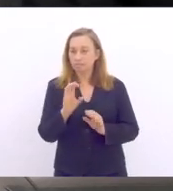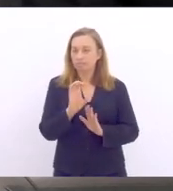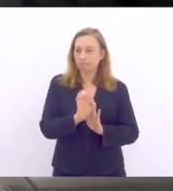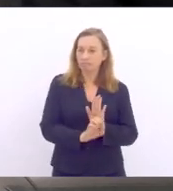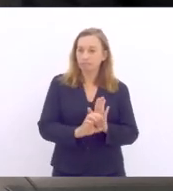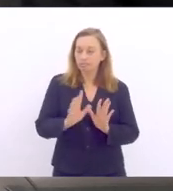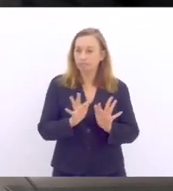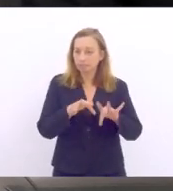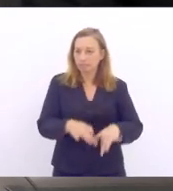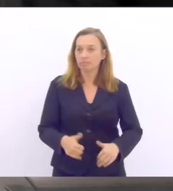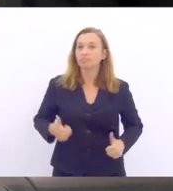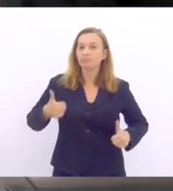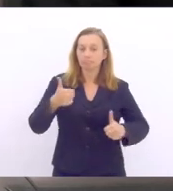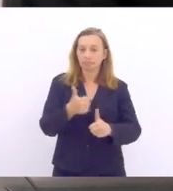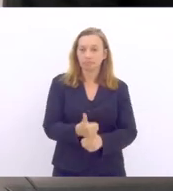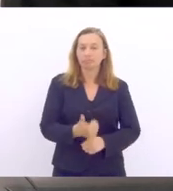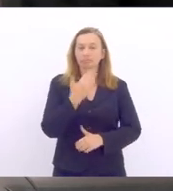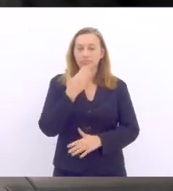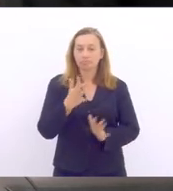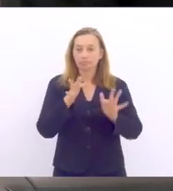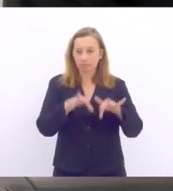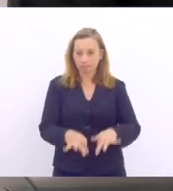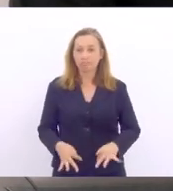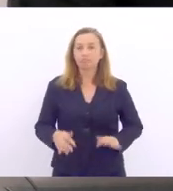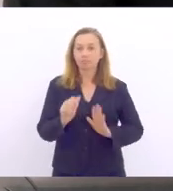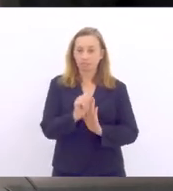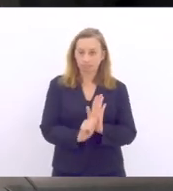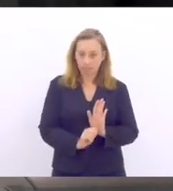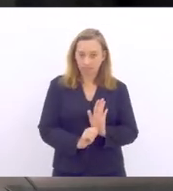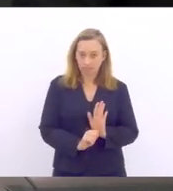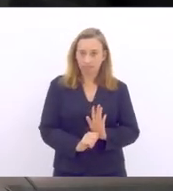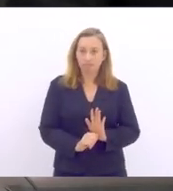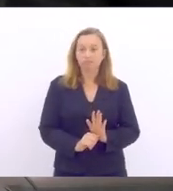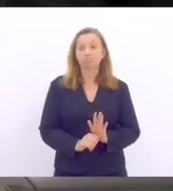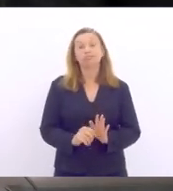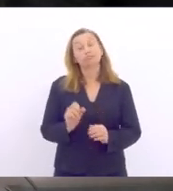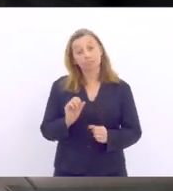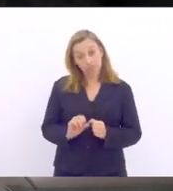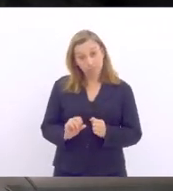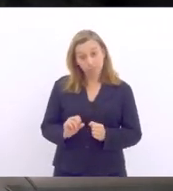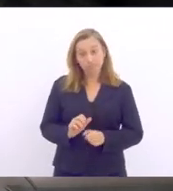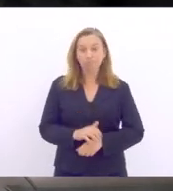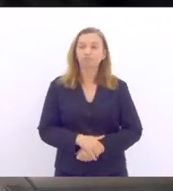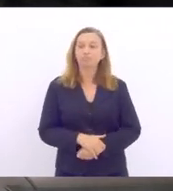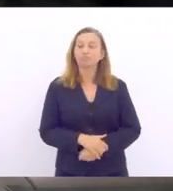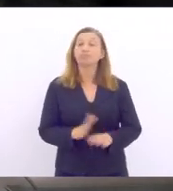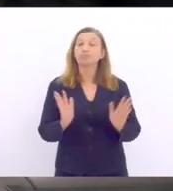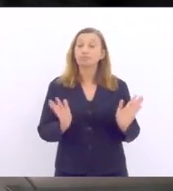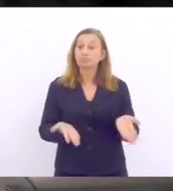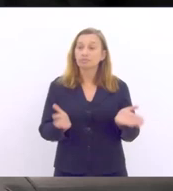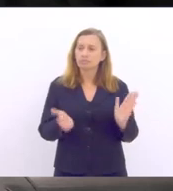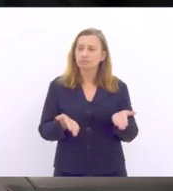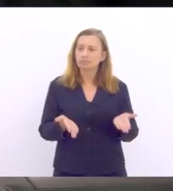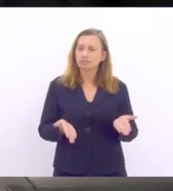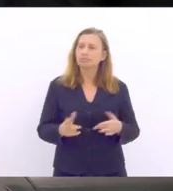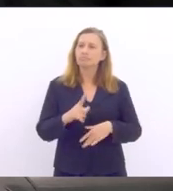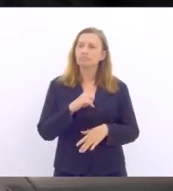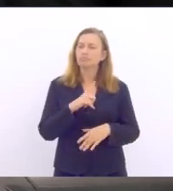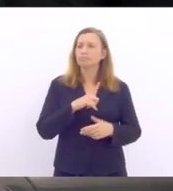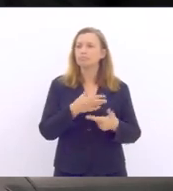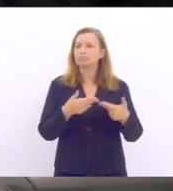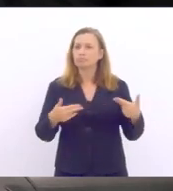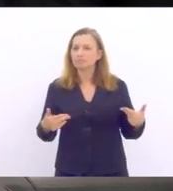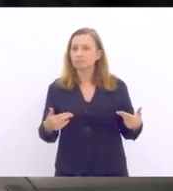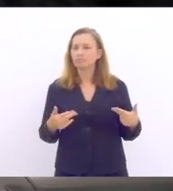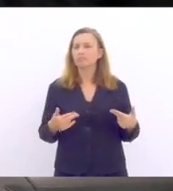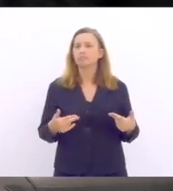por um substitutivo e pedindo forma final de redação. É o que fará. E agora, nós tivemos vários pontos